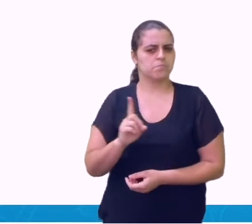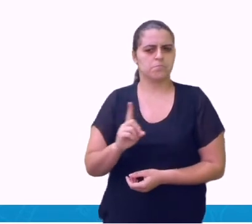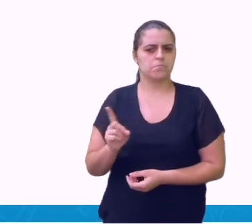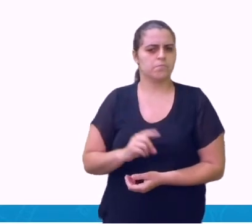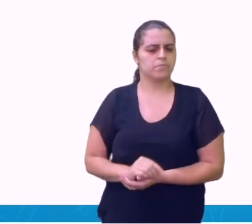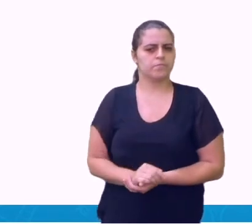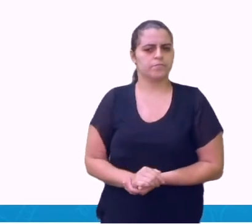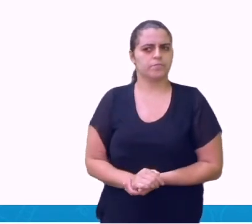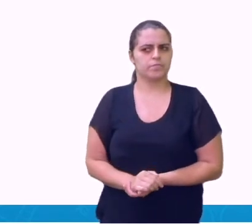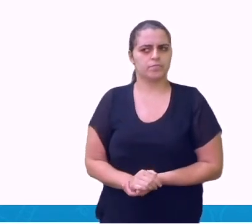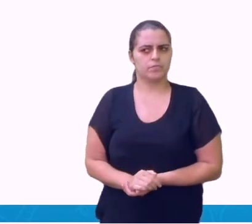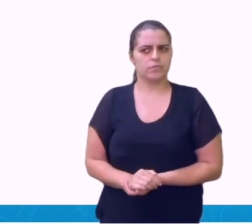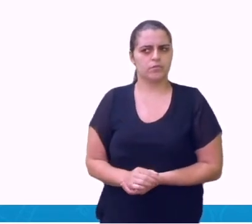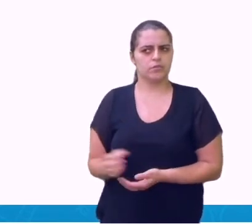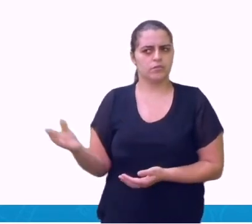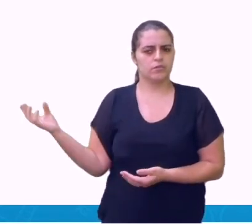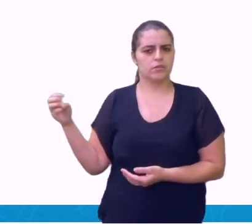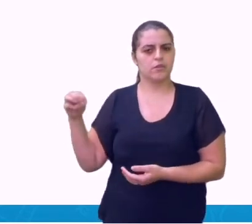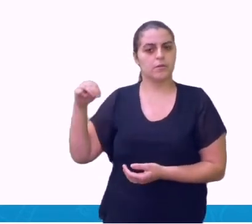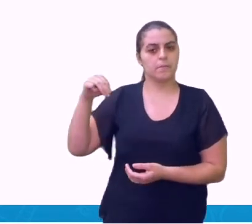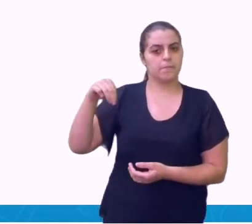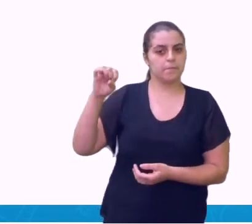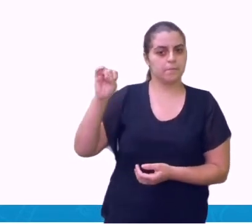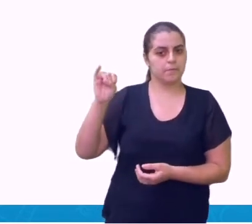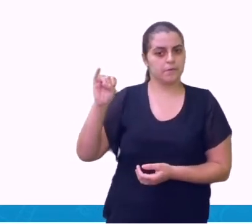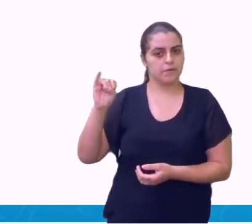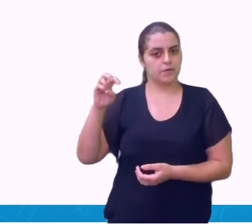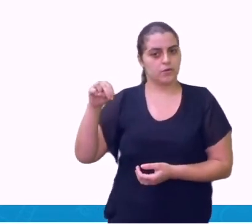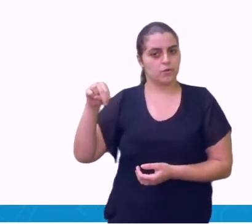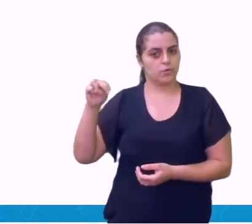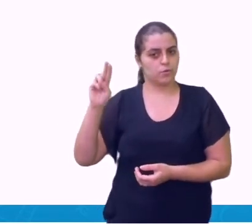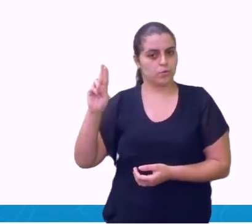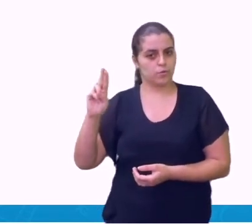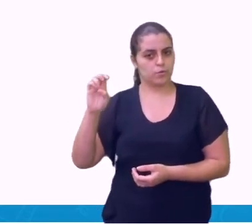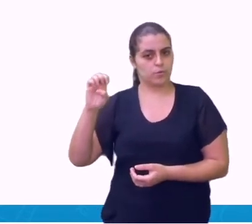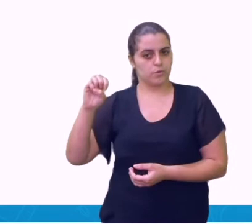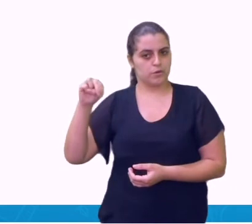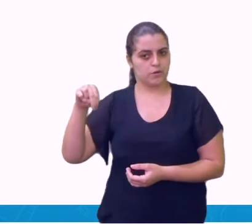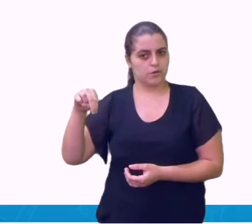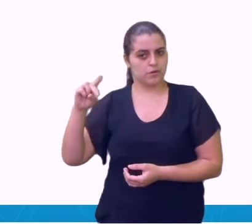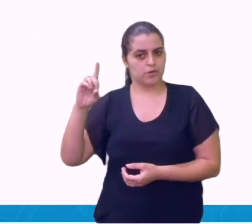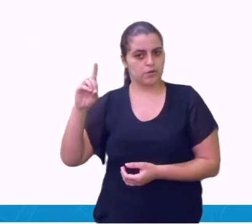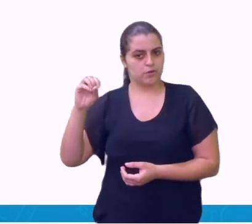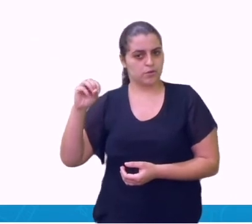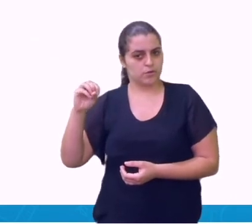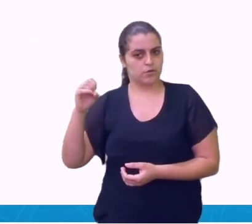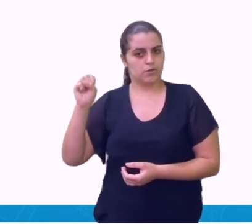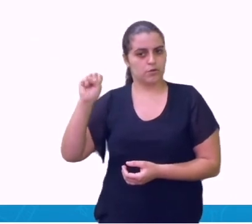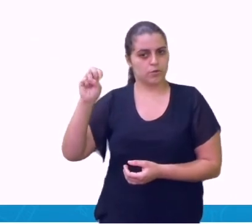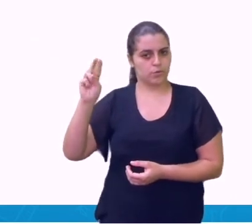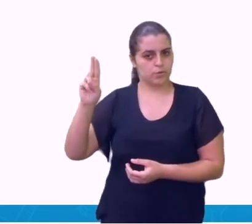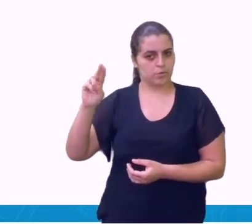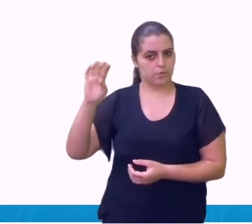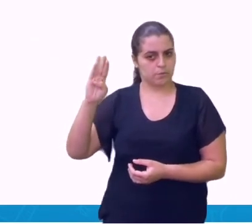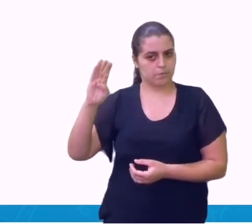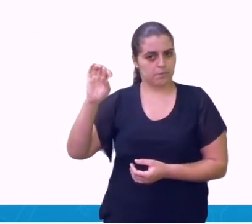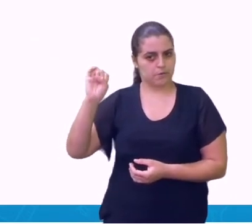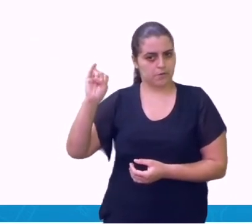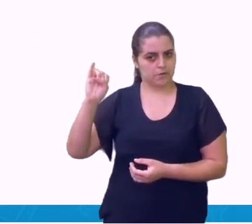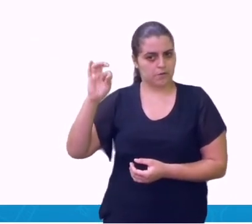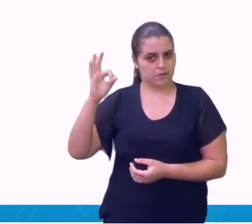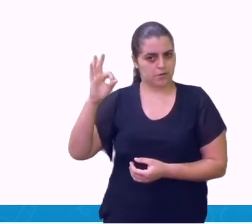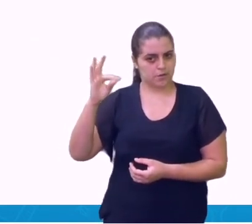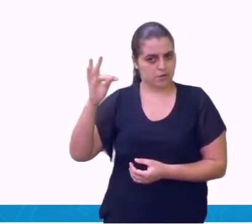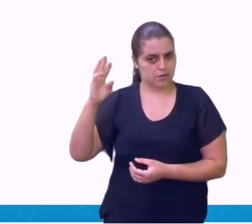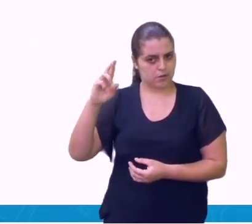não. É minuendo e subtraindo. Não é isso que nós aprendemos? Muito